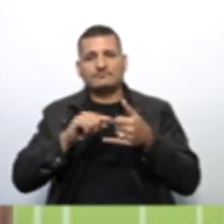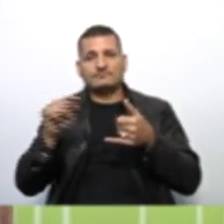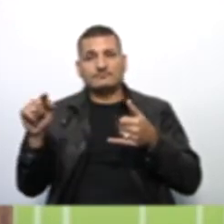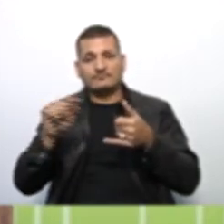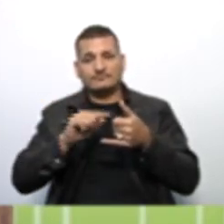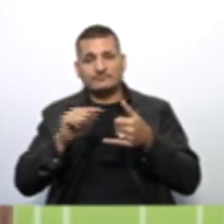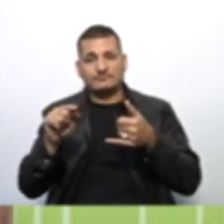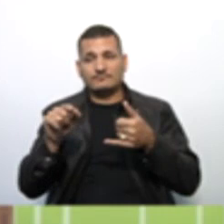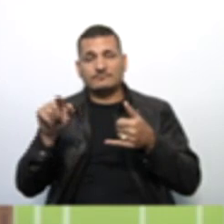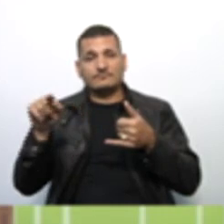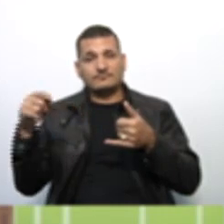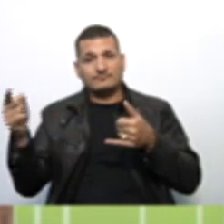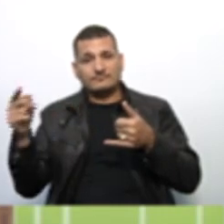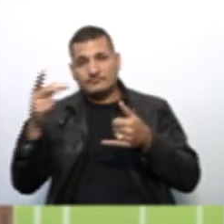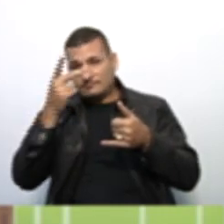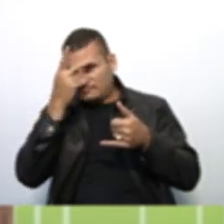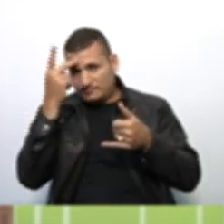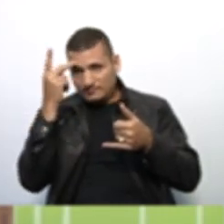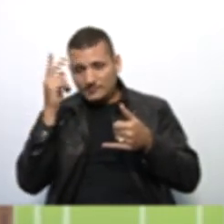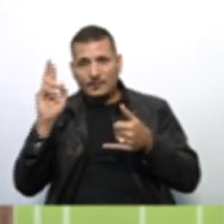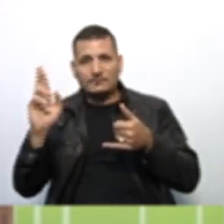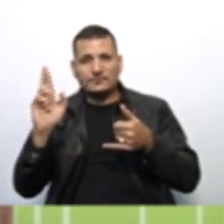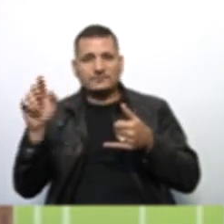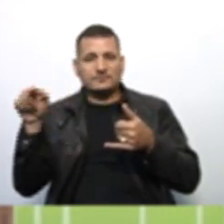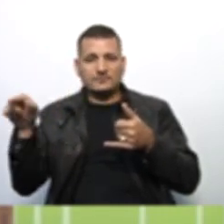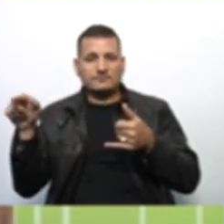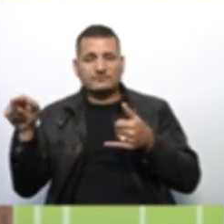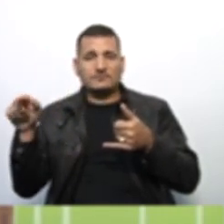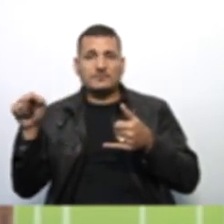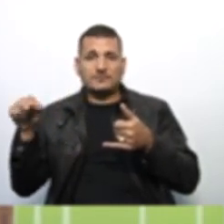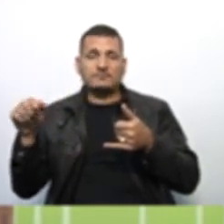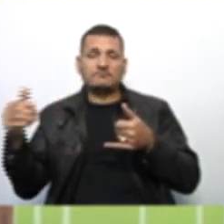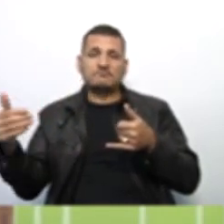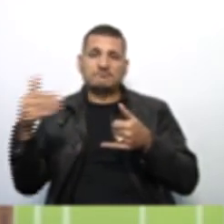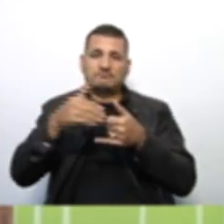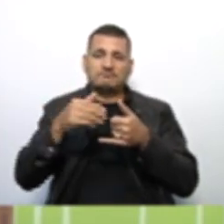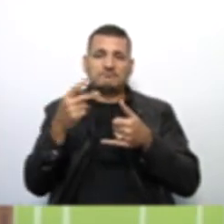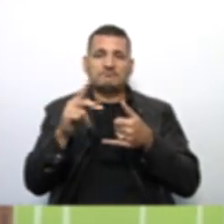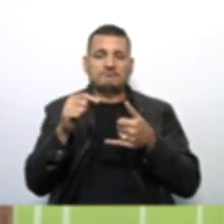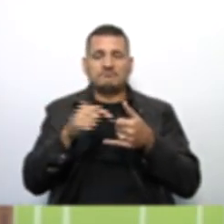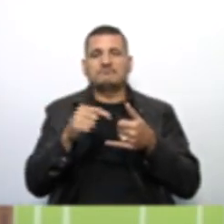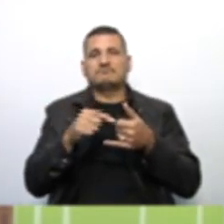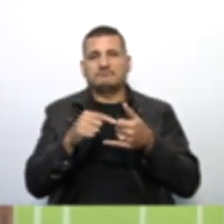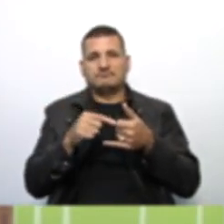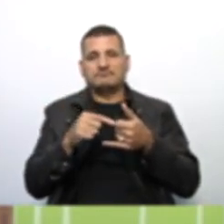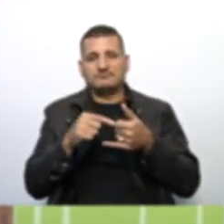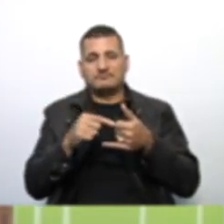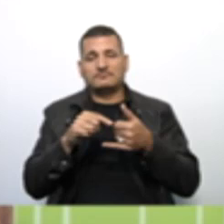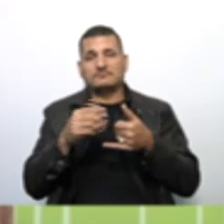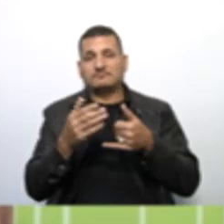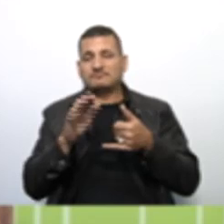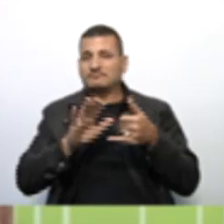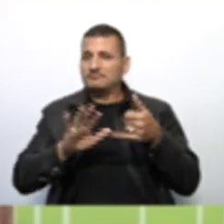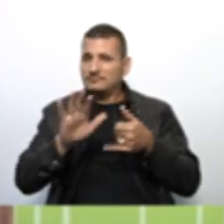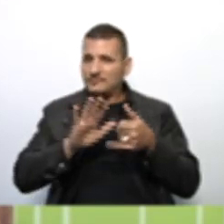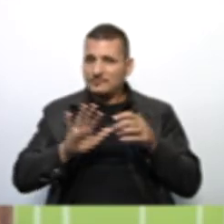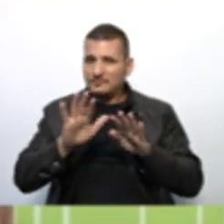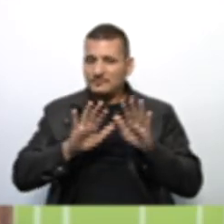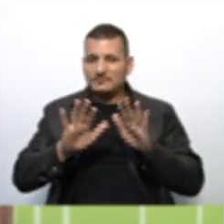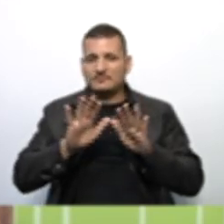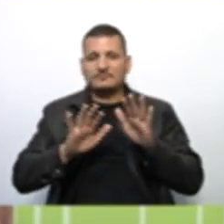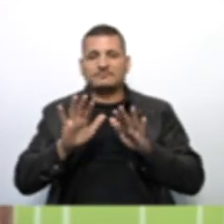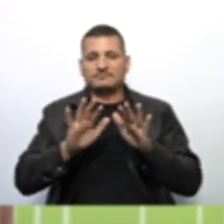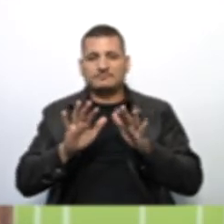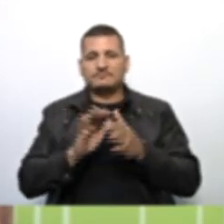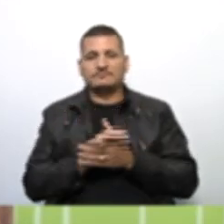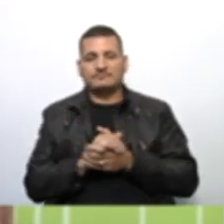pessoa responsável por esse caminho que lhe cedeu, ela tem acesso ao que está passando por lá. Então, você tem que tomar muito cuidado quanto